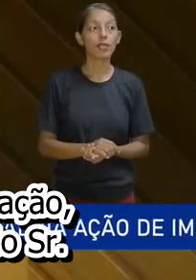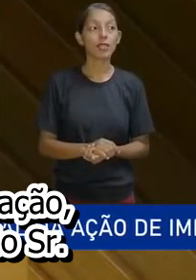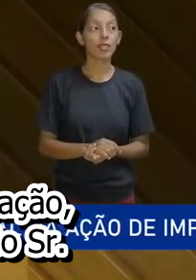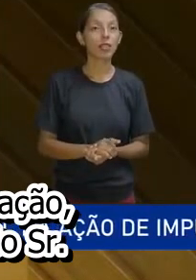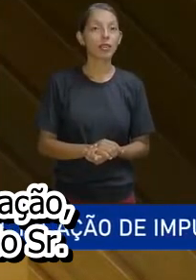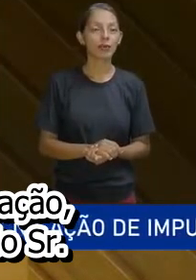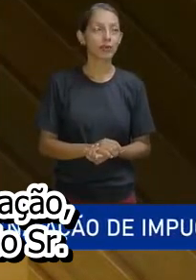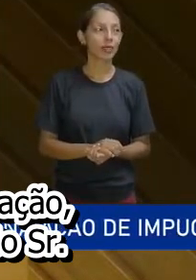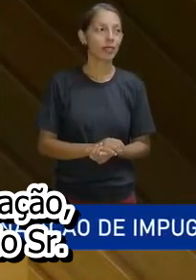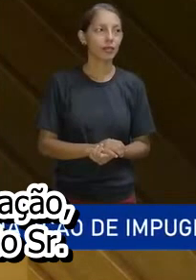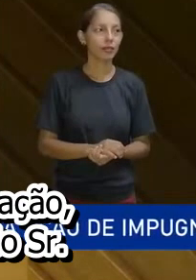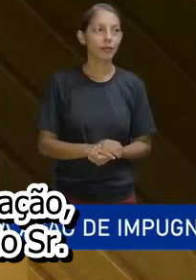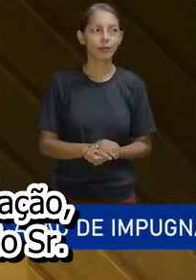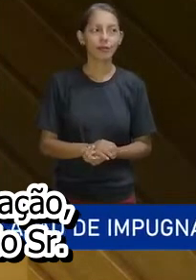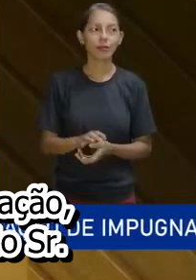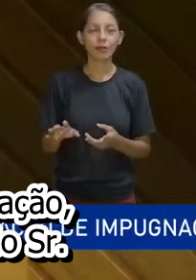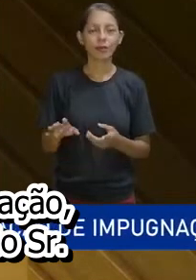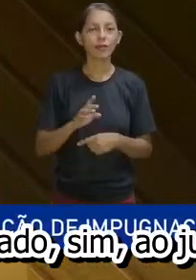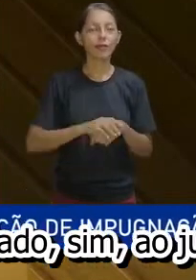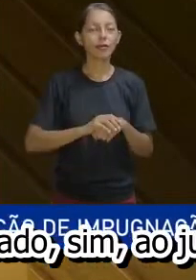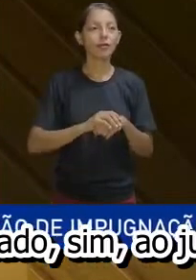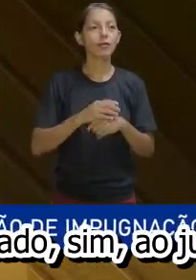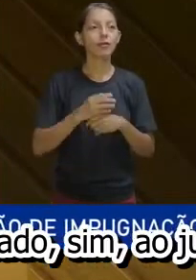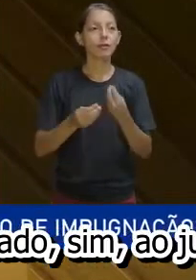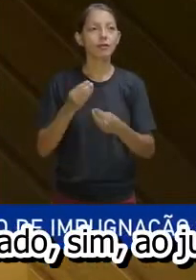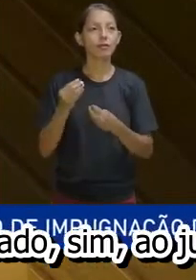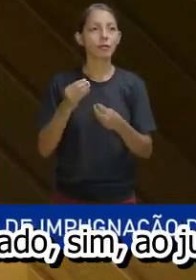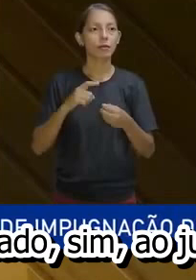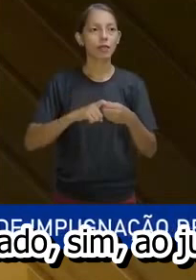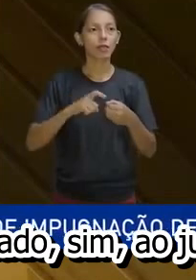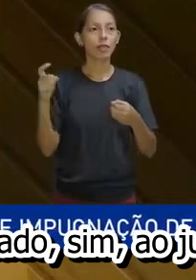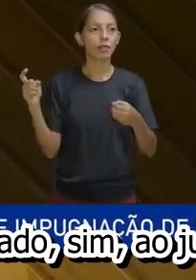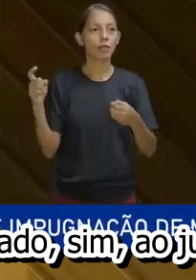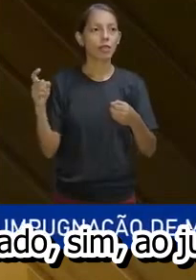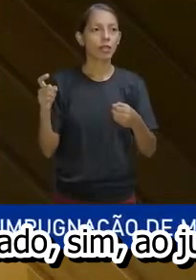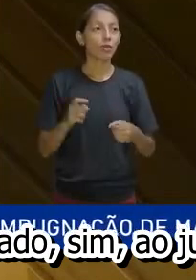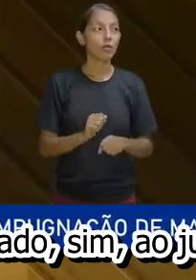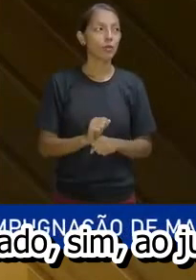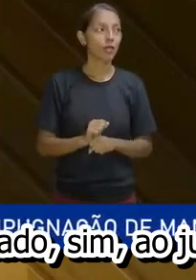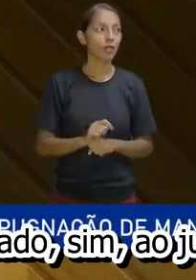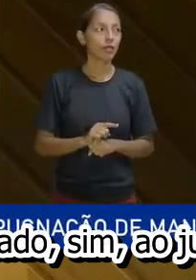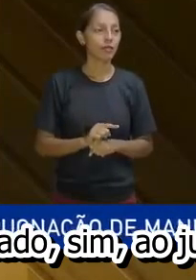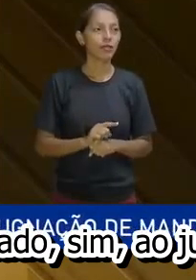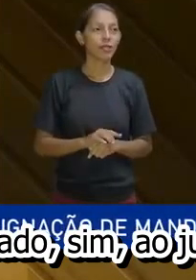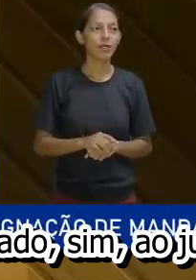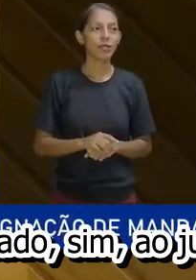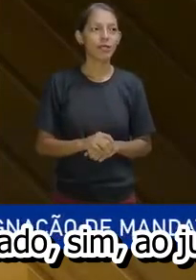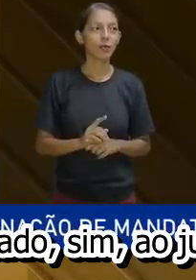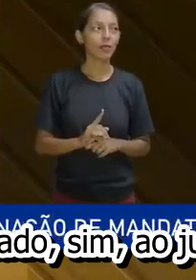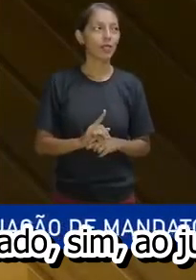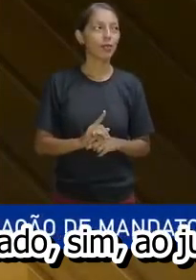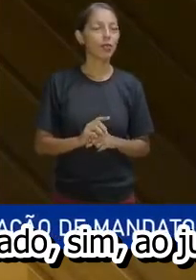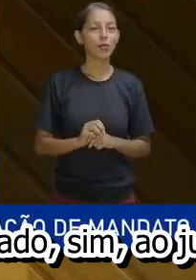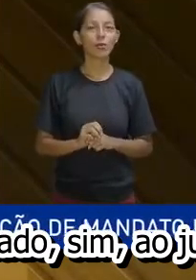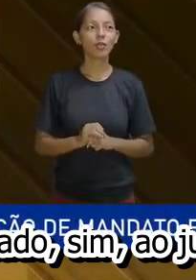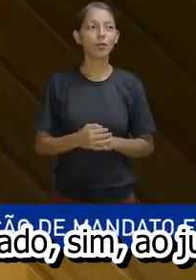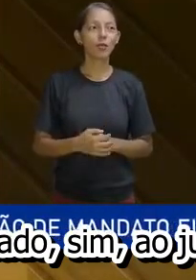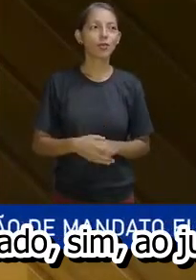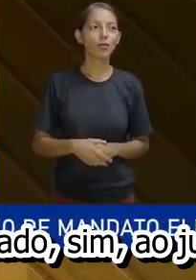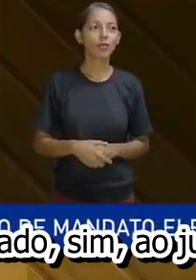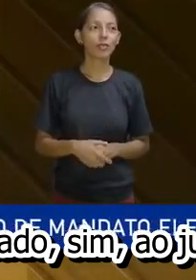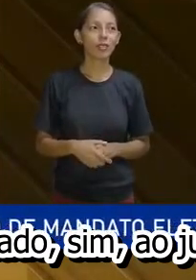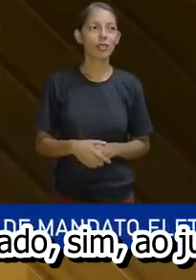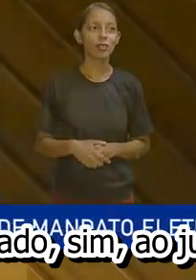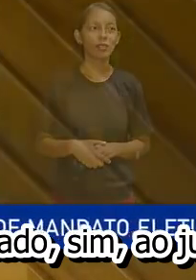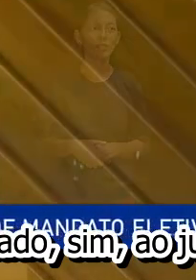dupla comunicação da desfiliação do senhor Alan Patrick, deveria, no ato da cerimônia de posse, ter informado, sim,